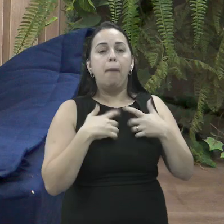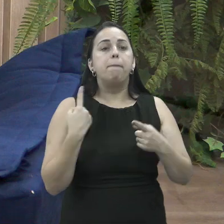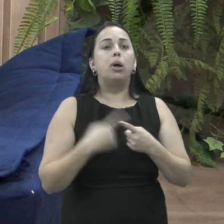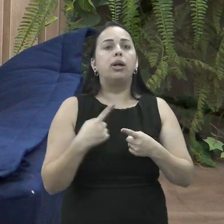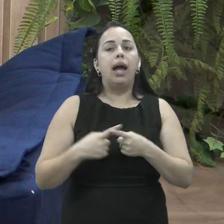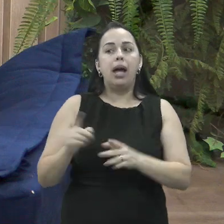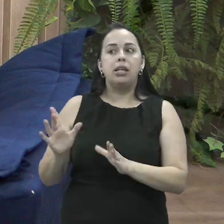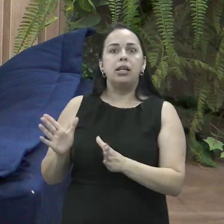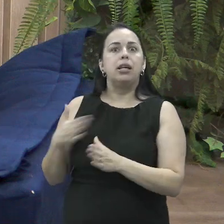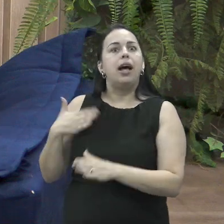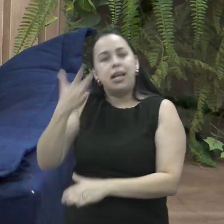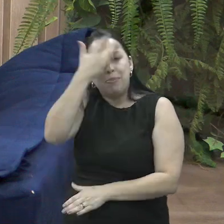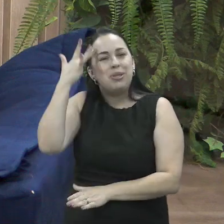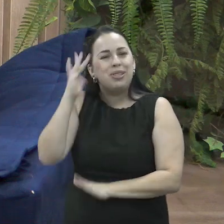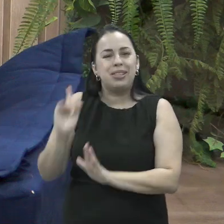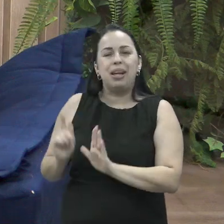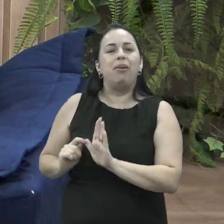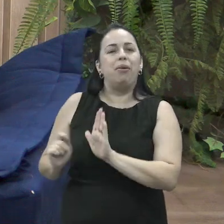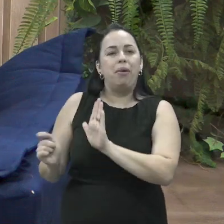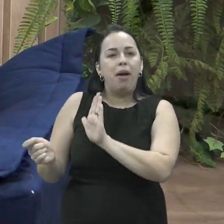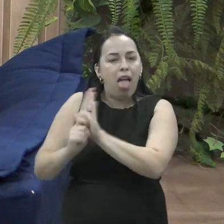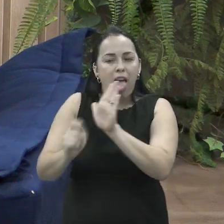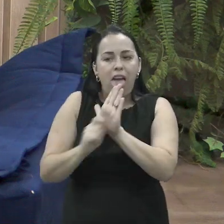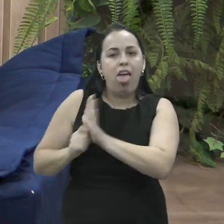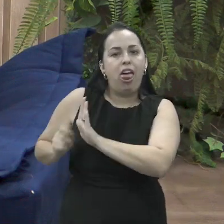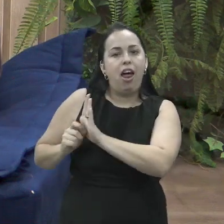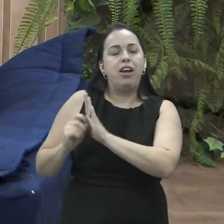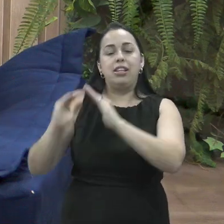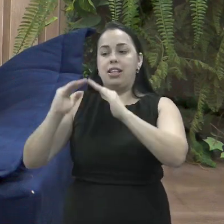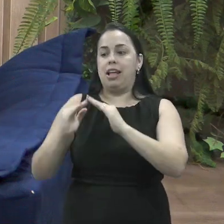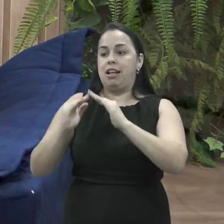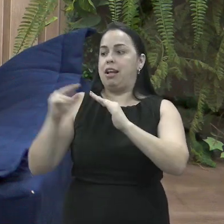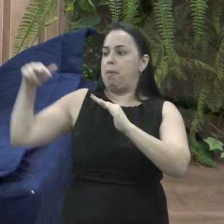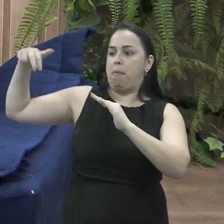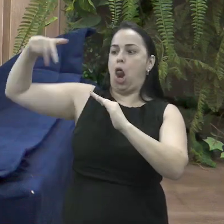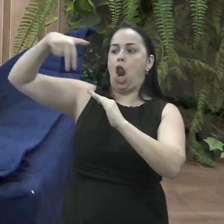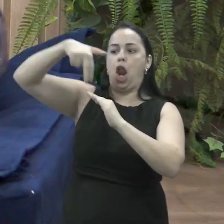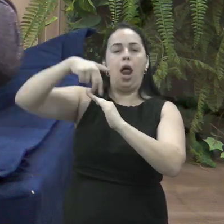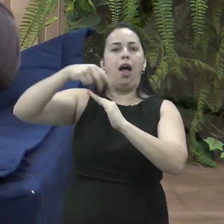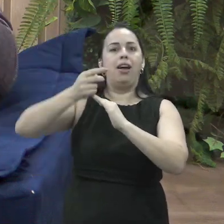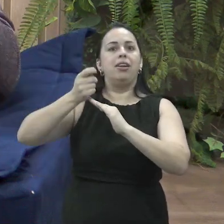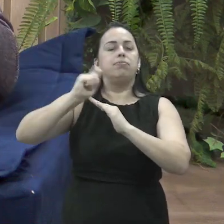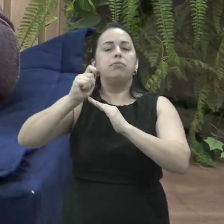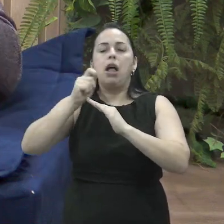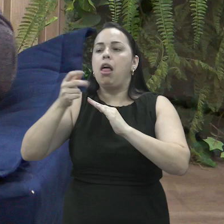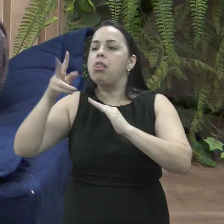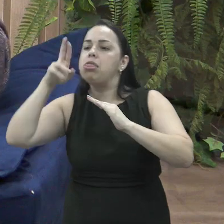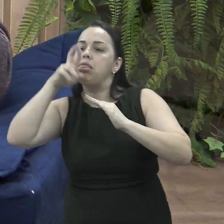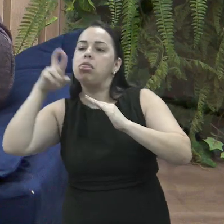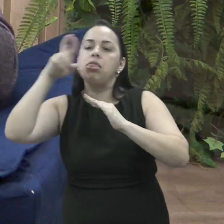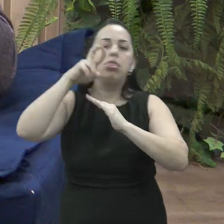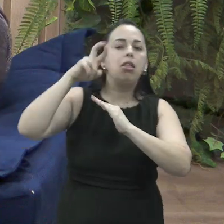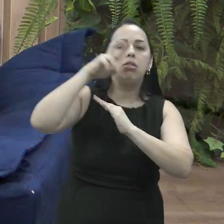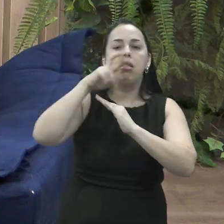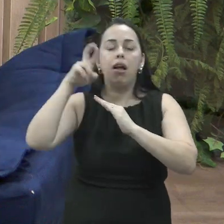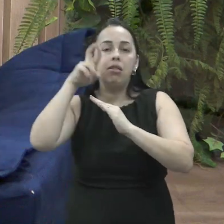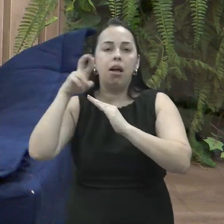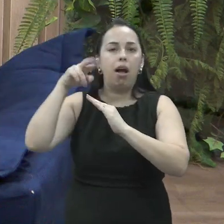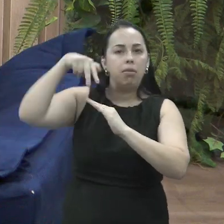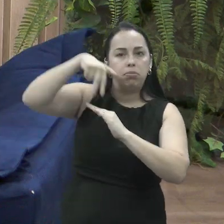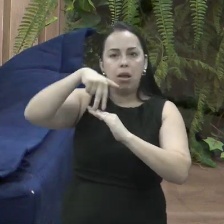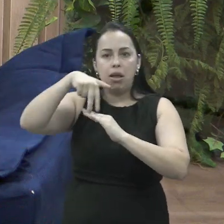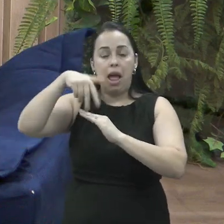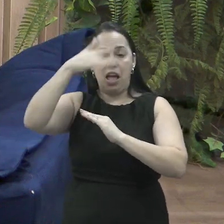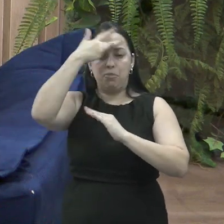que ele está, porque os traficantes estão andando, na realidade os aviõezinhos, estão andando por cima dos telhados. Então eles ficam em cima dos telhados